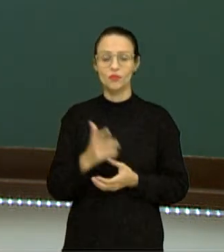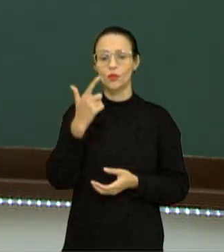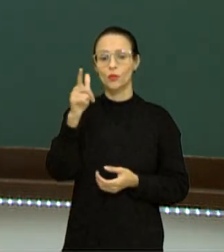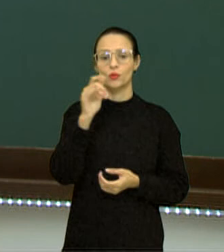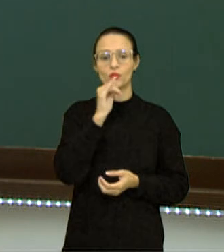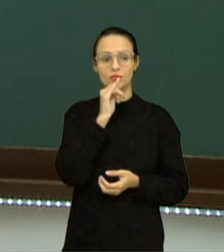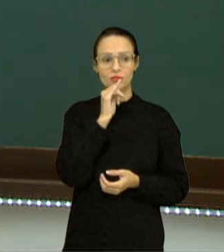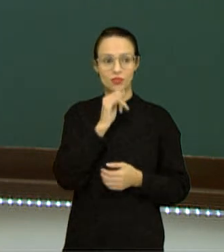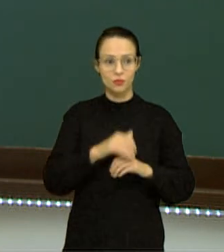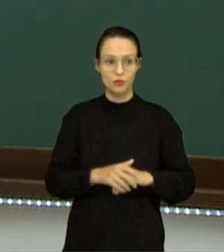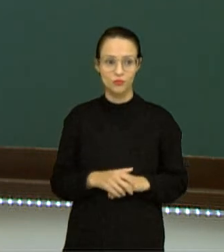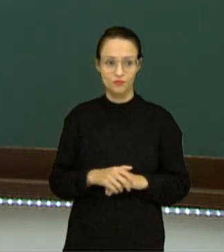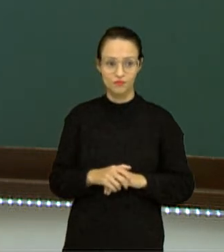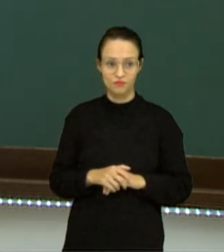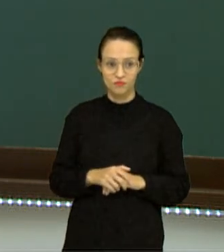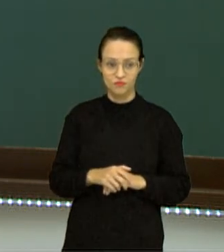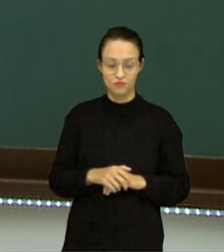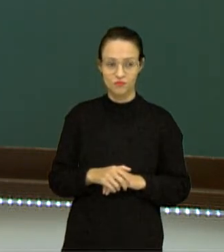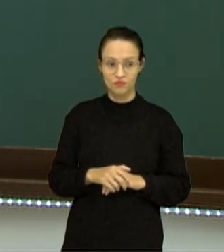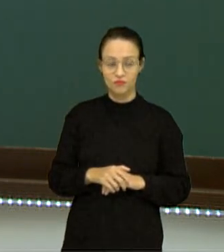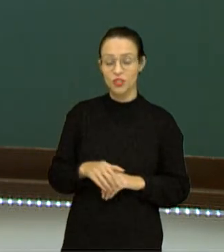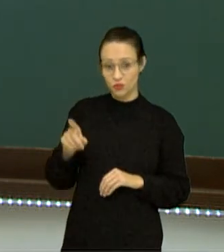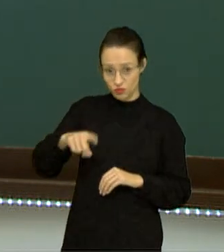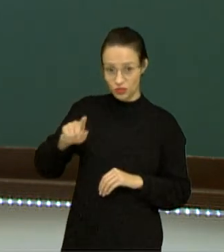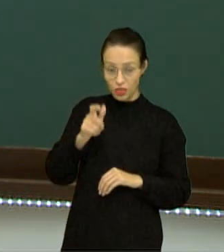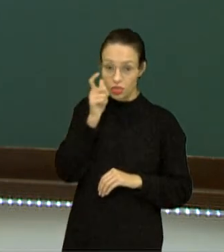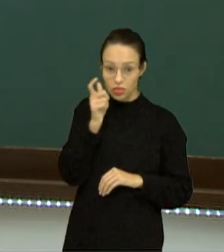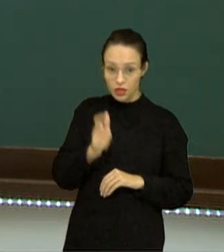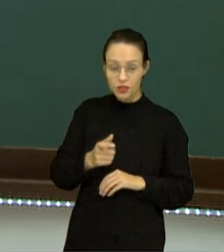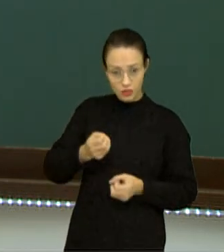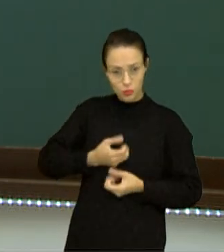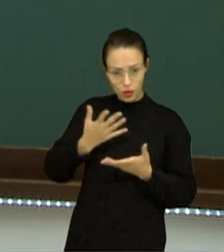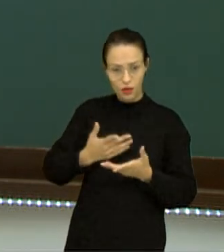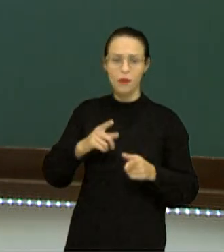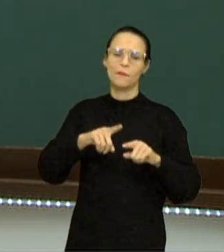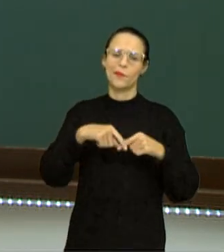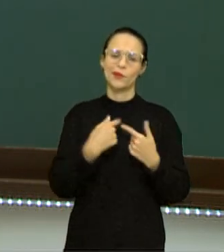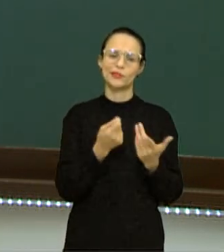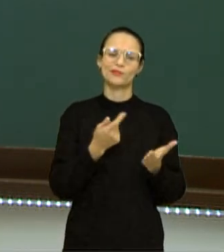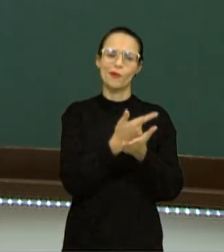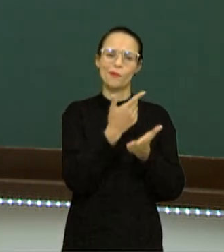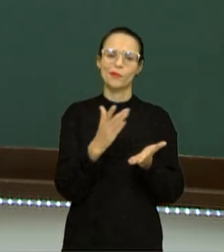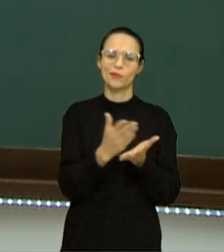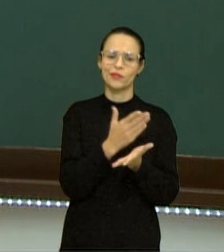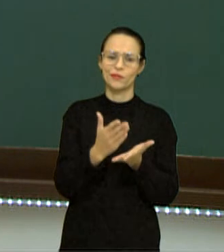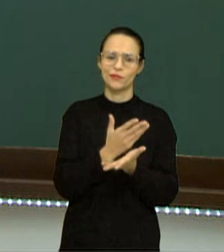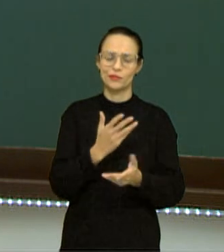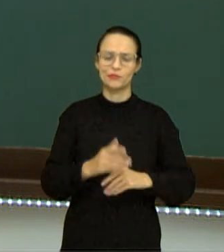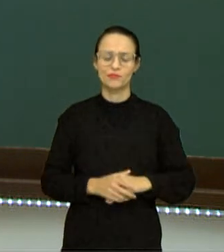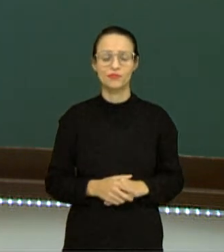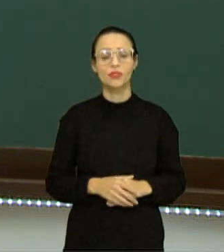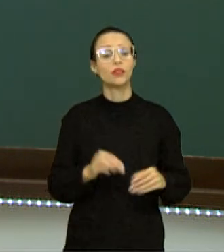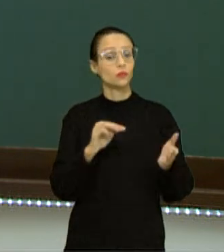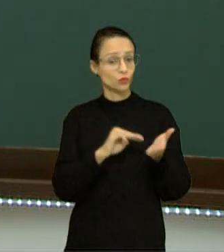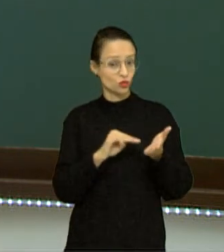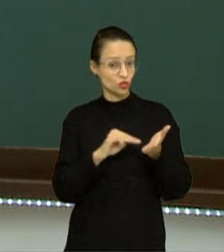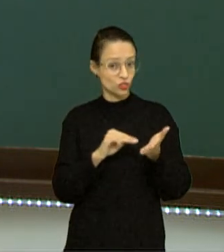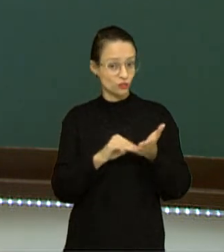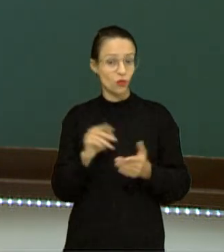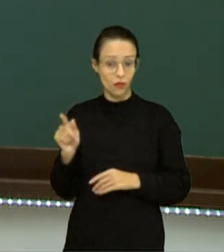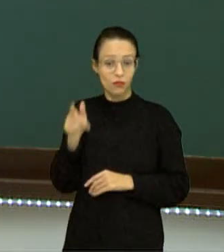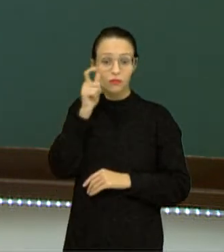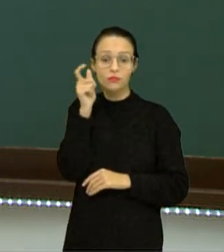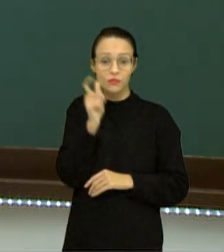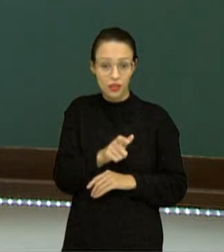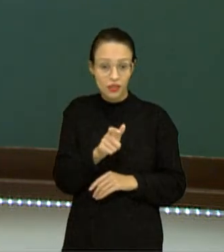exemplo. Já que se interessa por poemas, comprou um livro. Então, aqui também temos um motivo. Ele tem